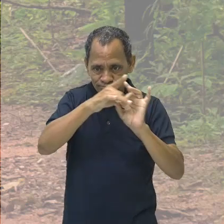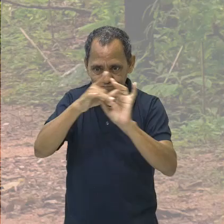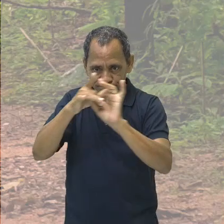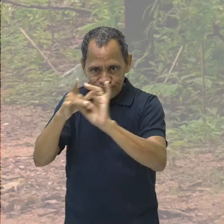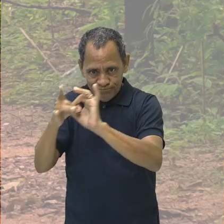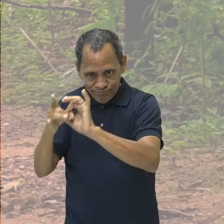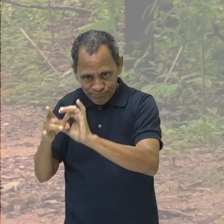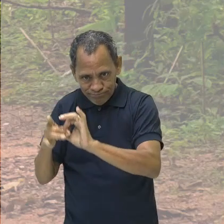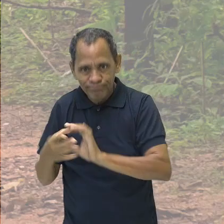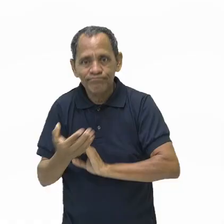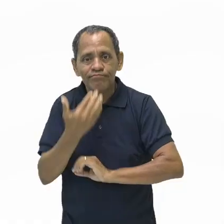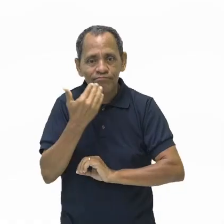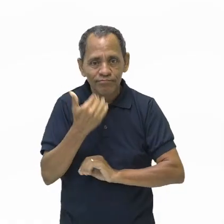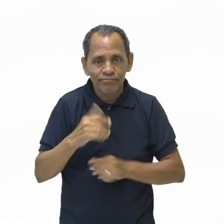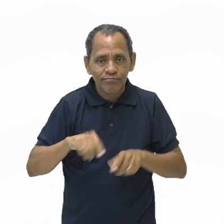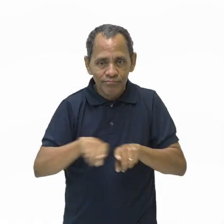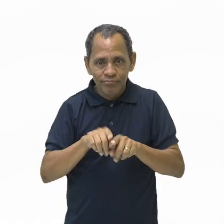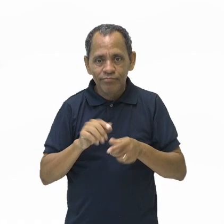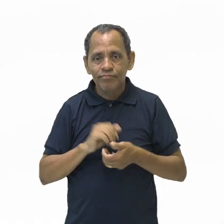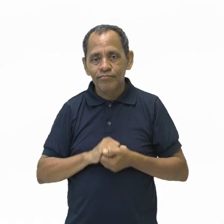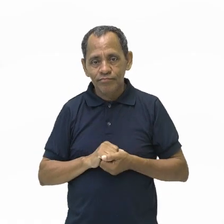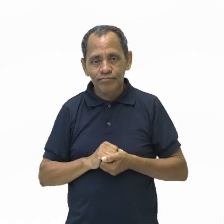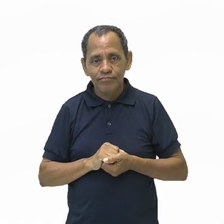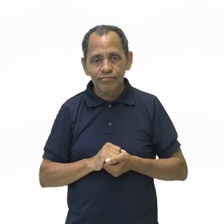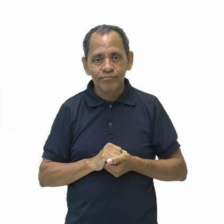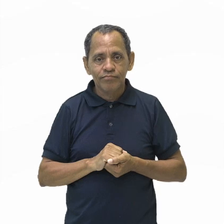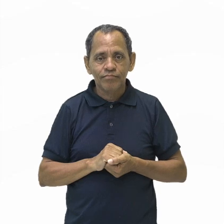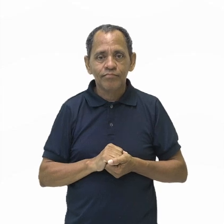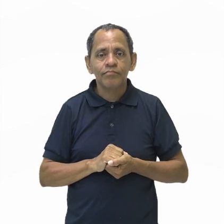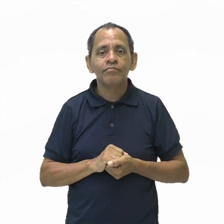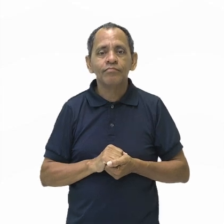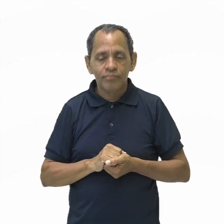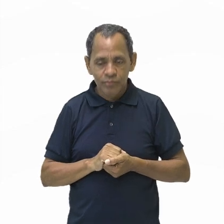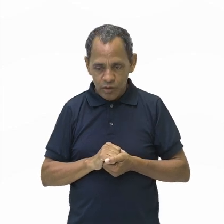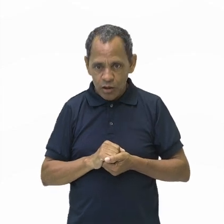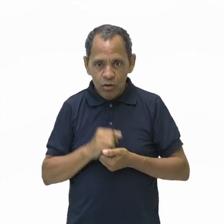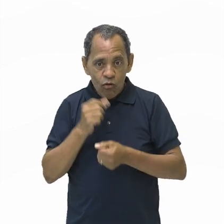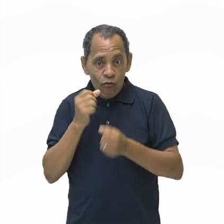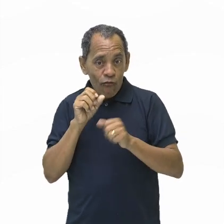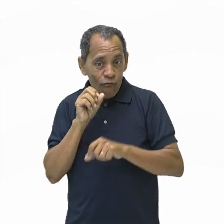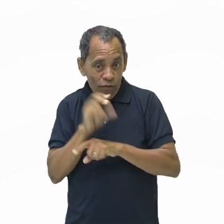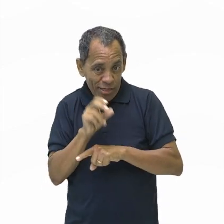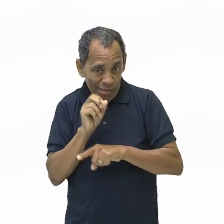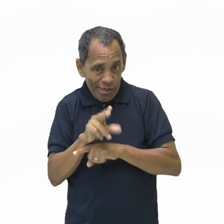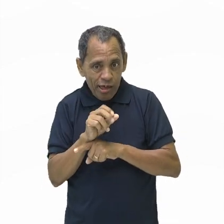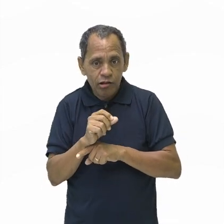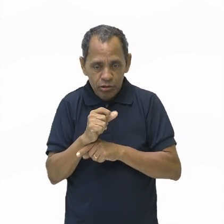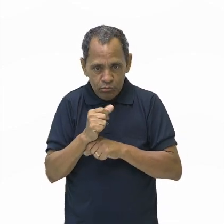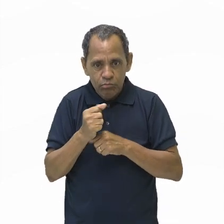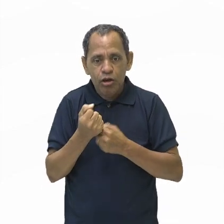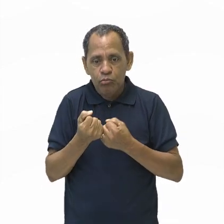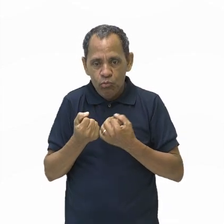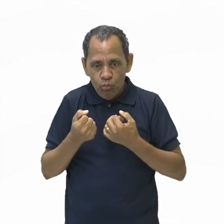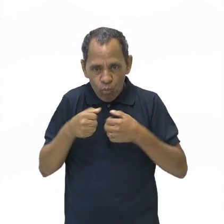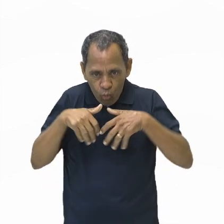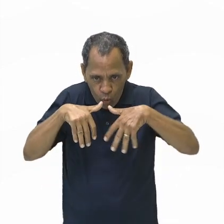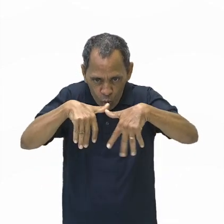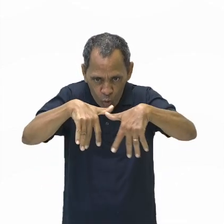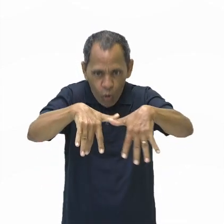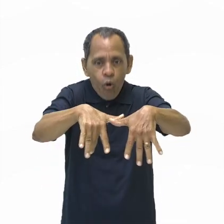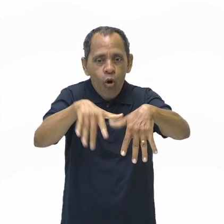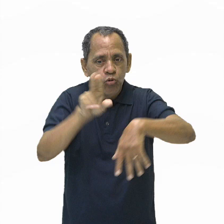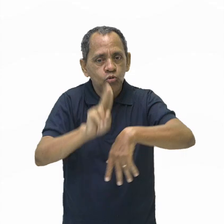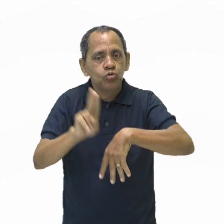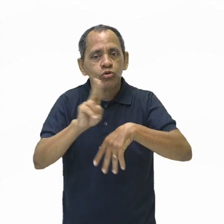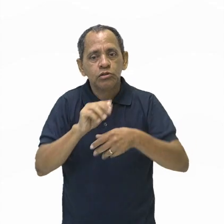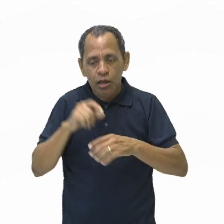muito importante, mas vamos dar continuidade. Pesticidas, herbicidas, produtos químicos usados na agricultura,